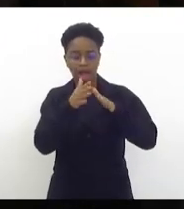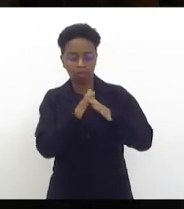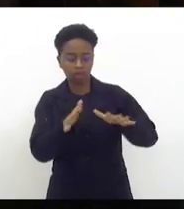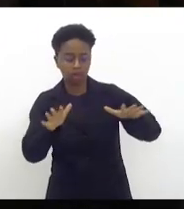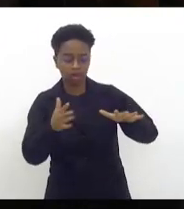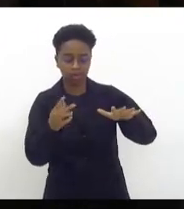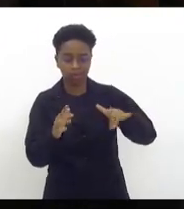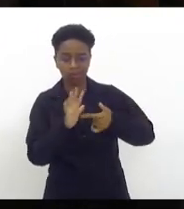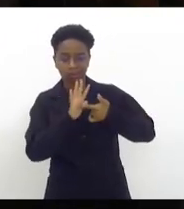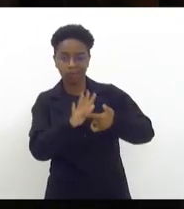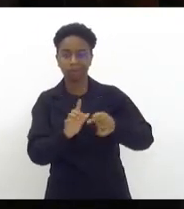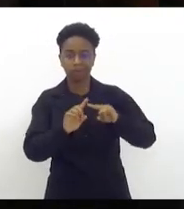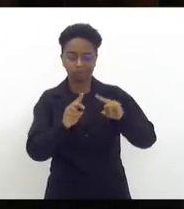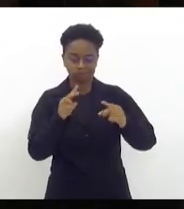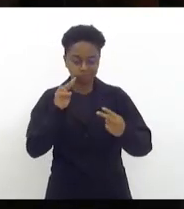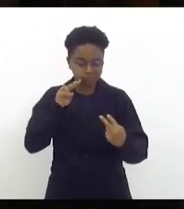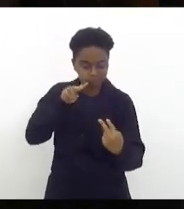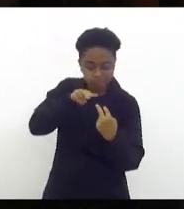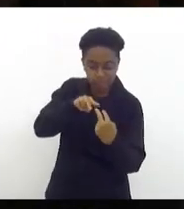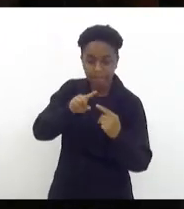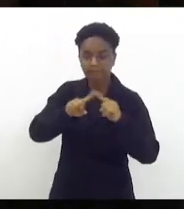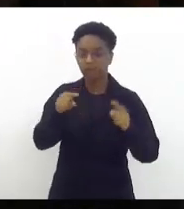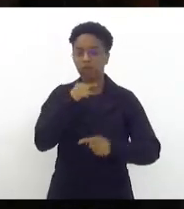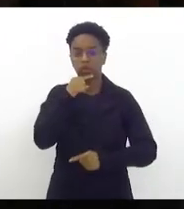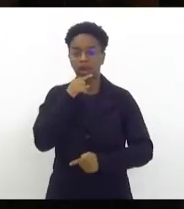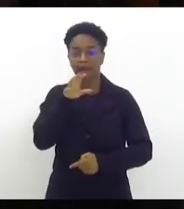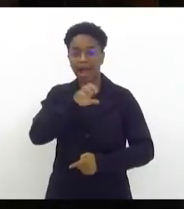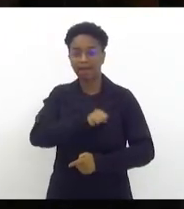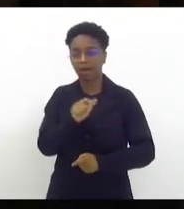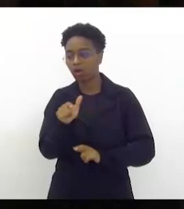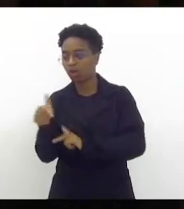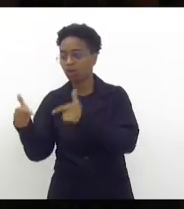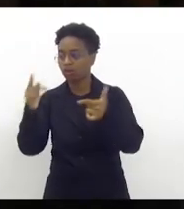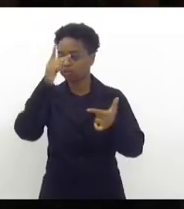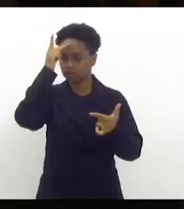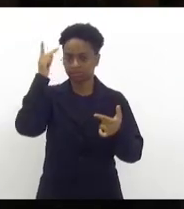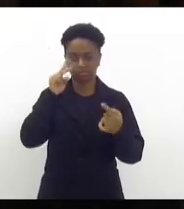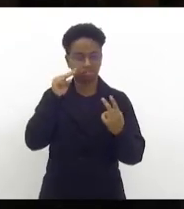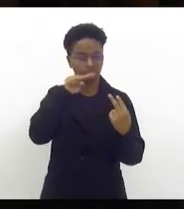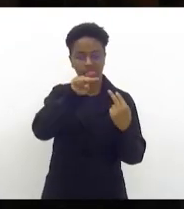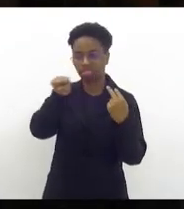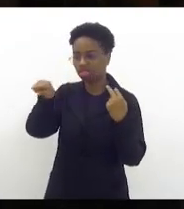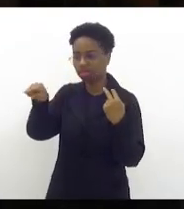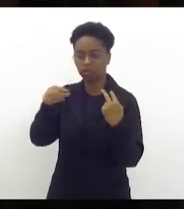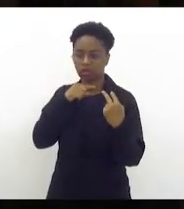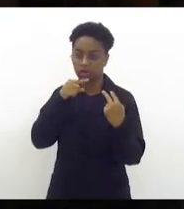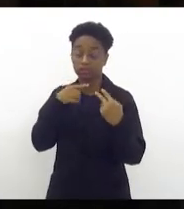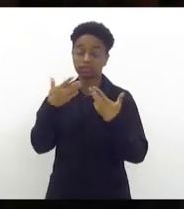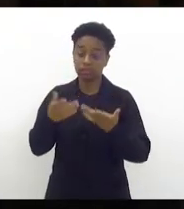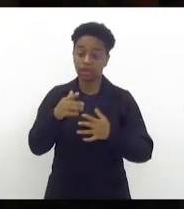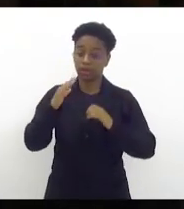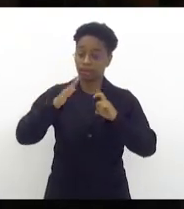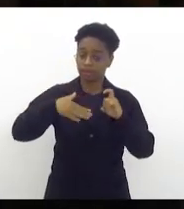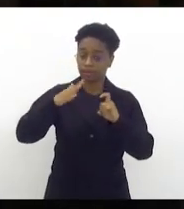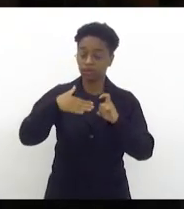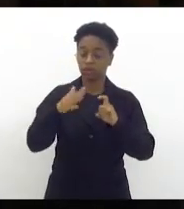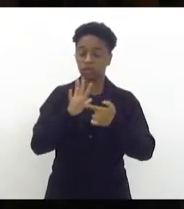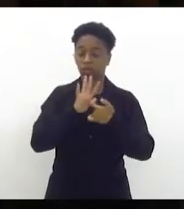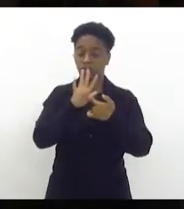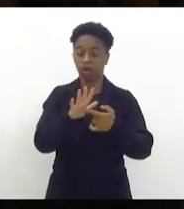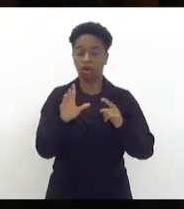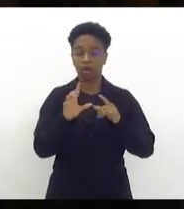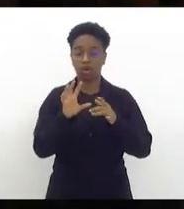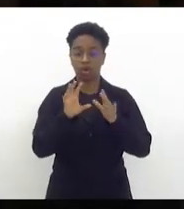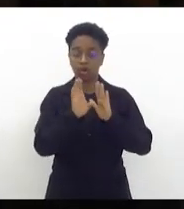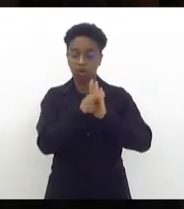não conseguia amar outras pessoas. E esse mito da mitologia grega, nos traz o